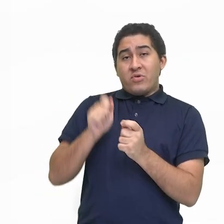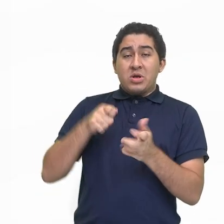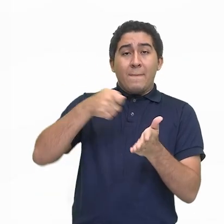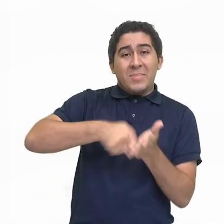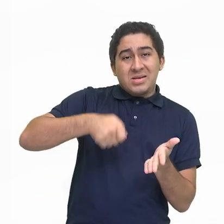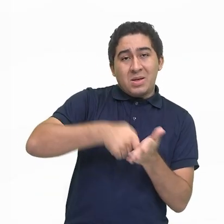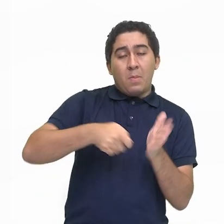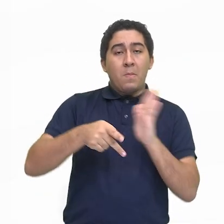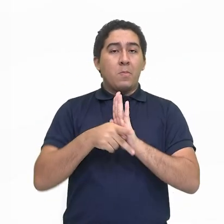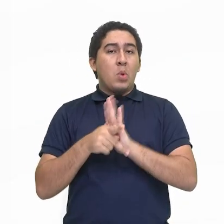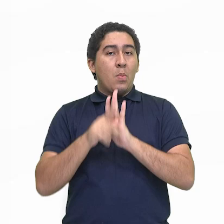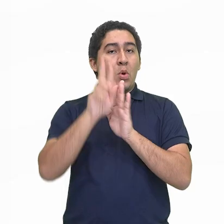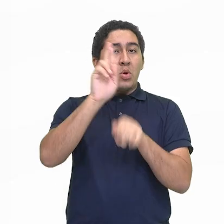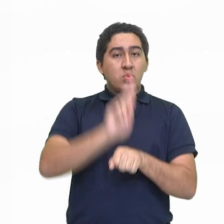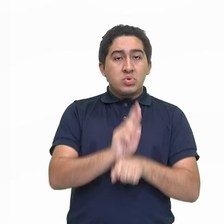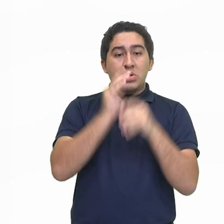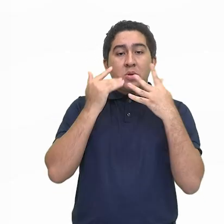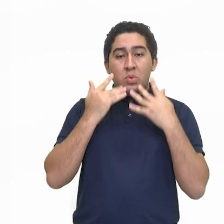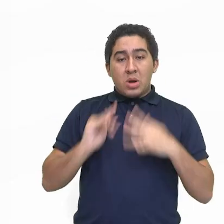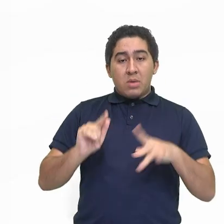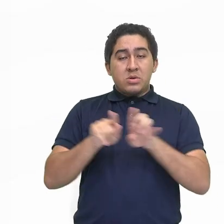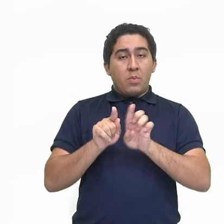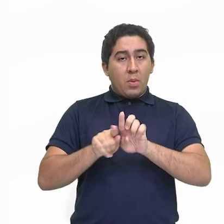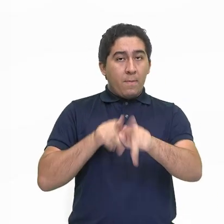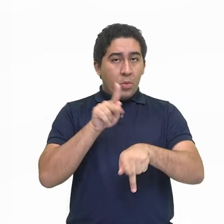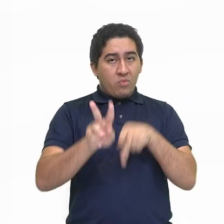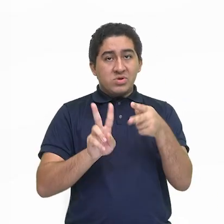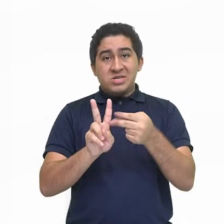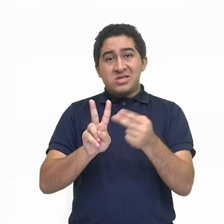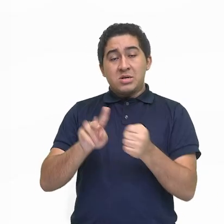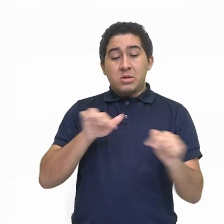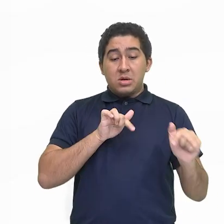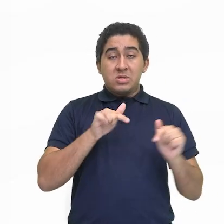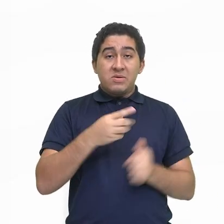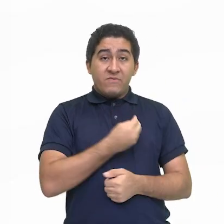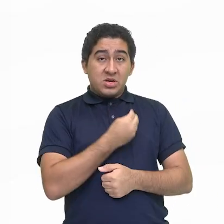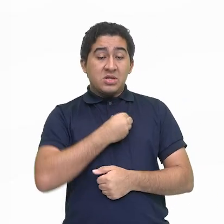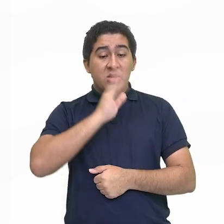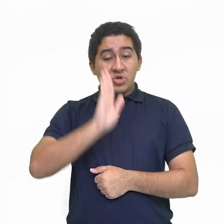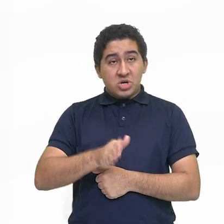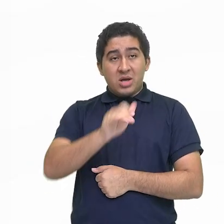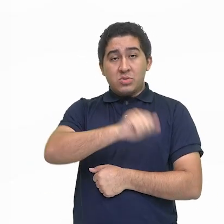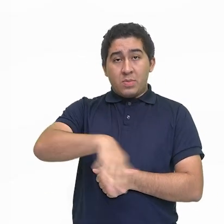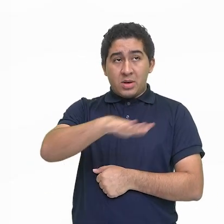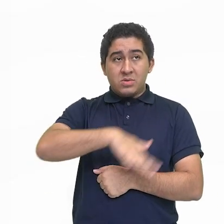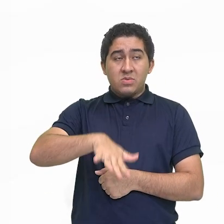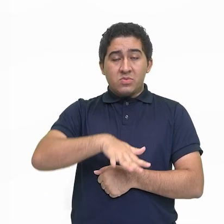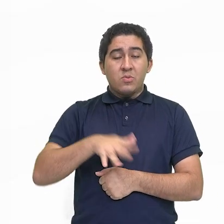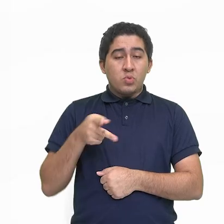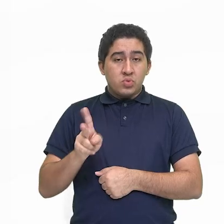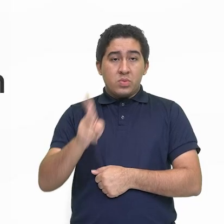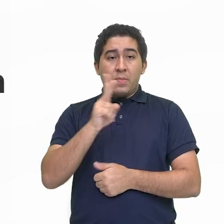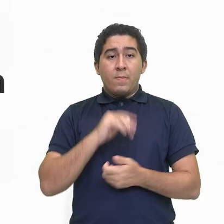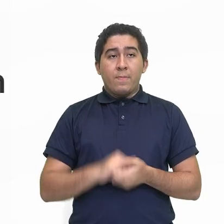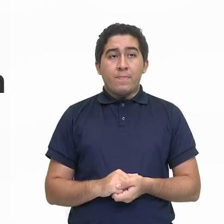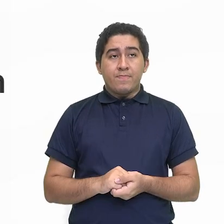sobre recursos naturais e os povos indígenas que habitavam aqui a região. Vamos adiante.